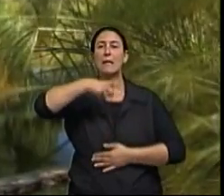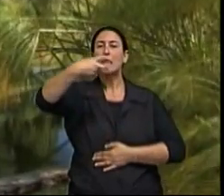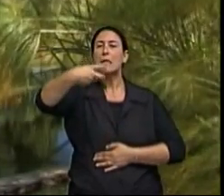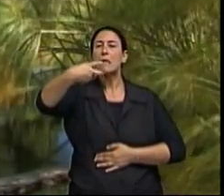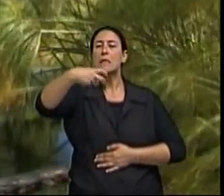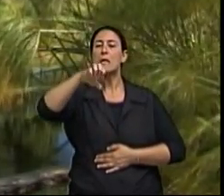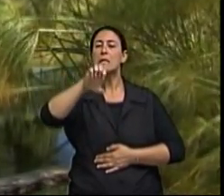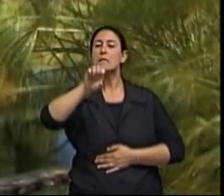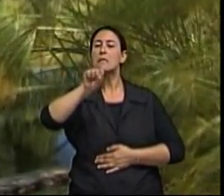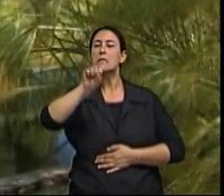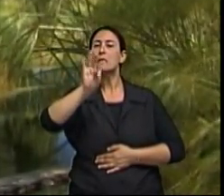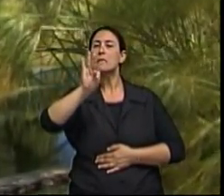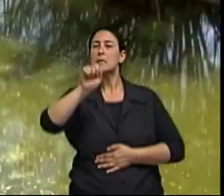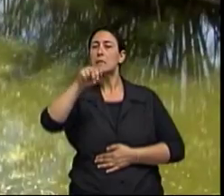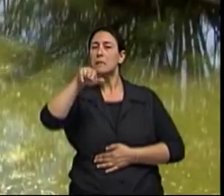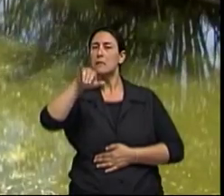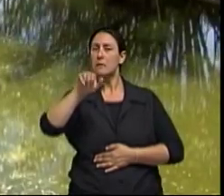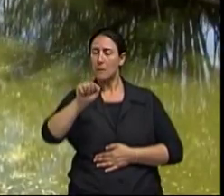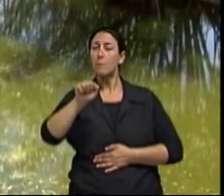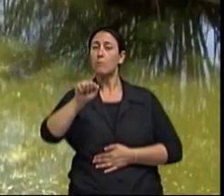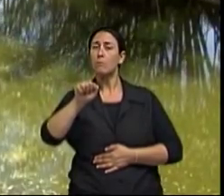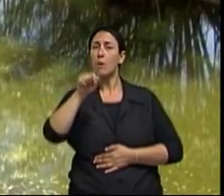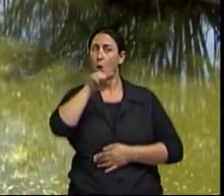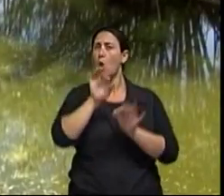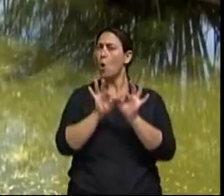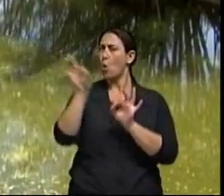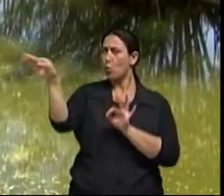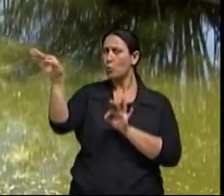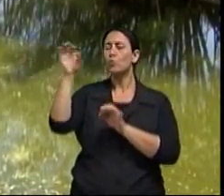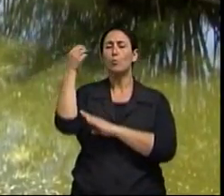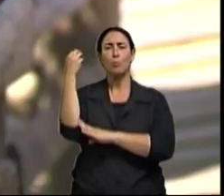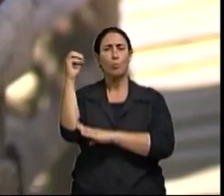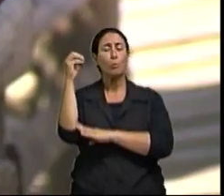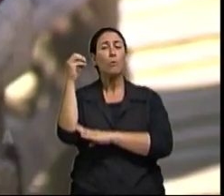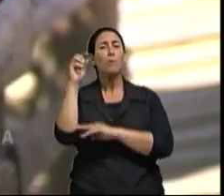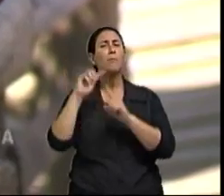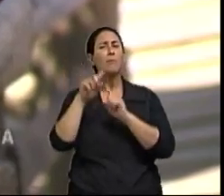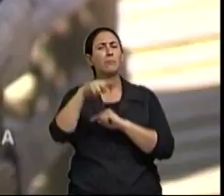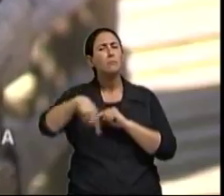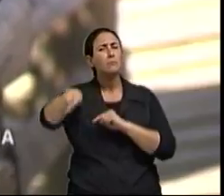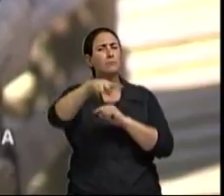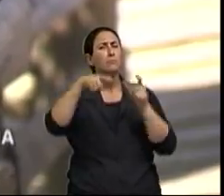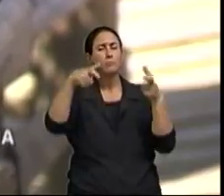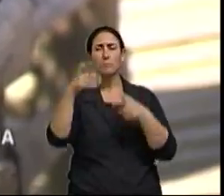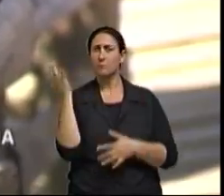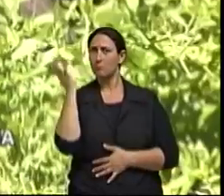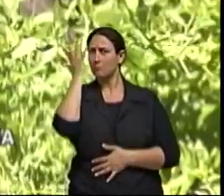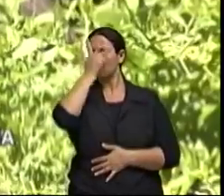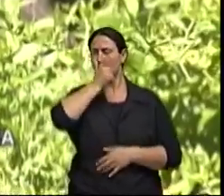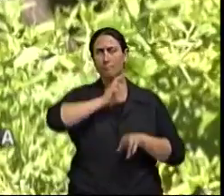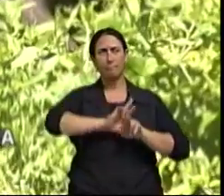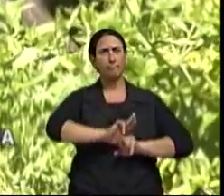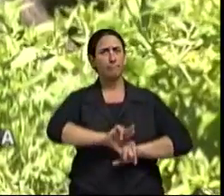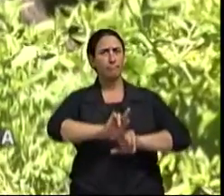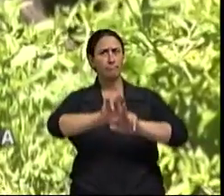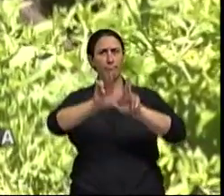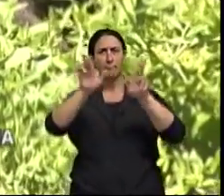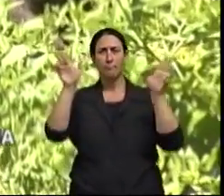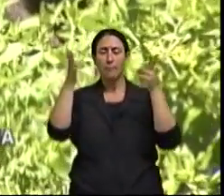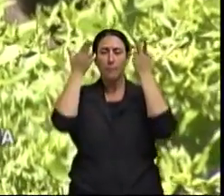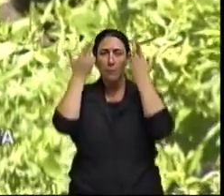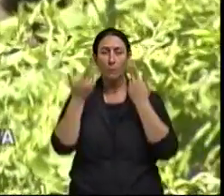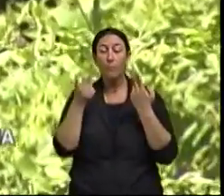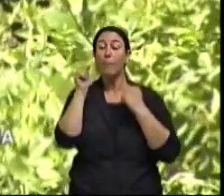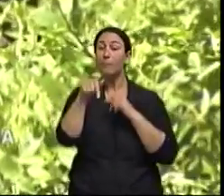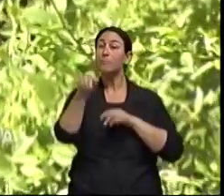28 quilômetros de Porto Alegre. Um lugar de encher os olhos pelas suas belezas naturais. Aqui tem o